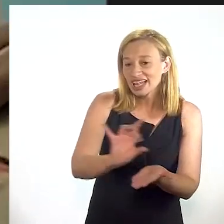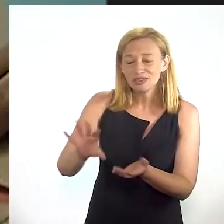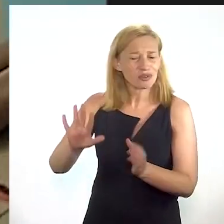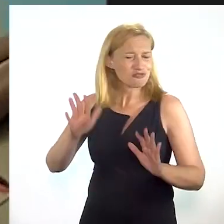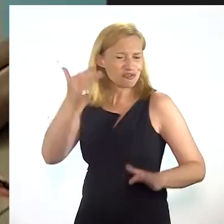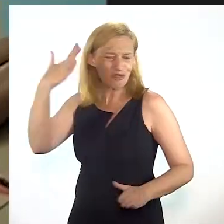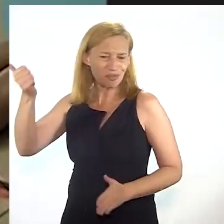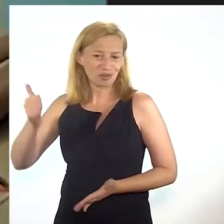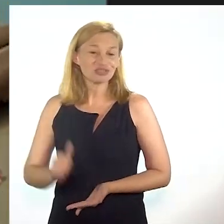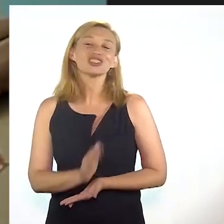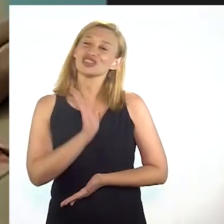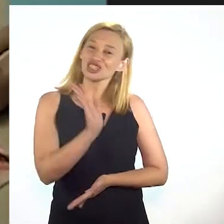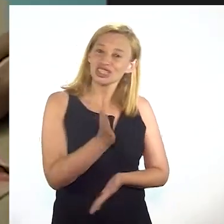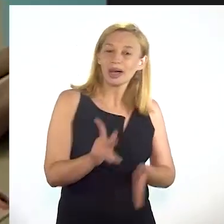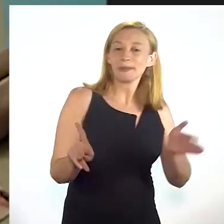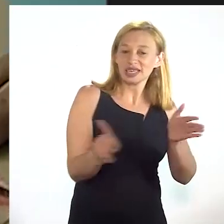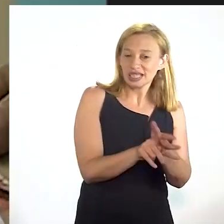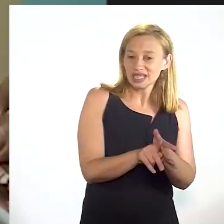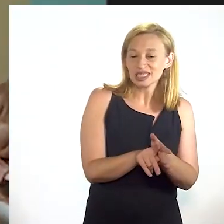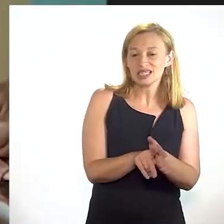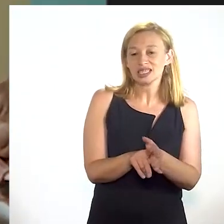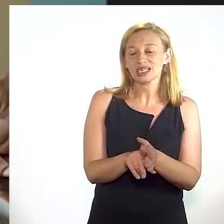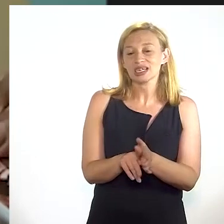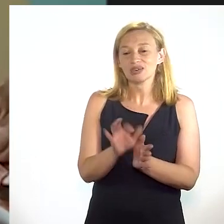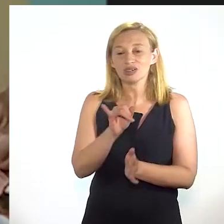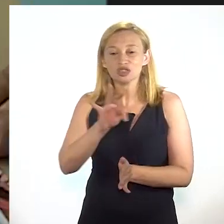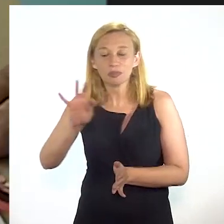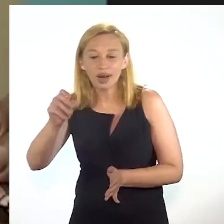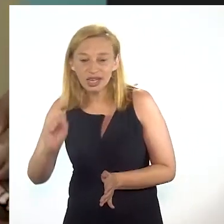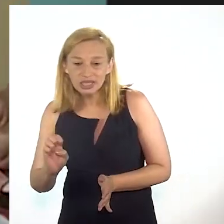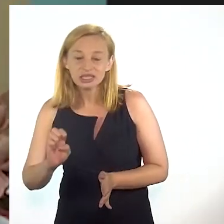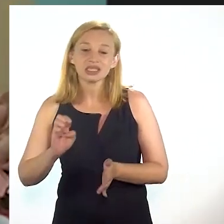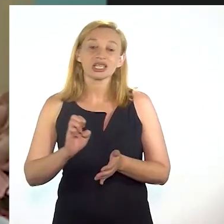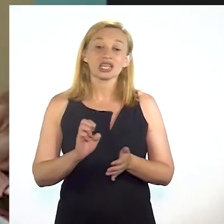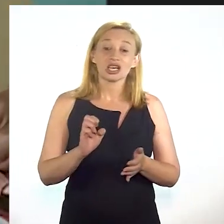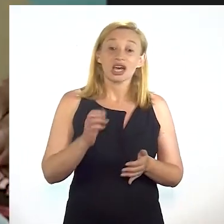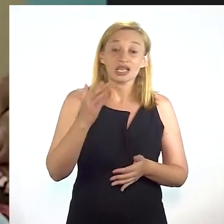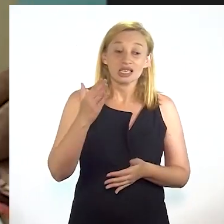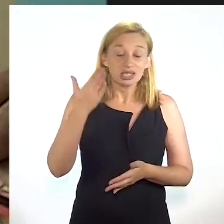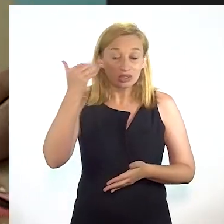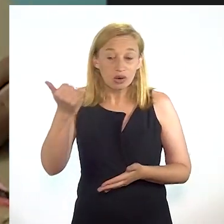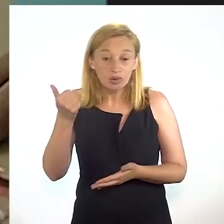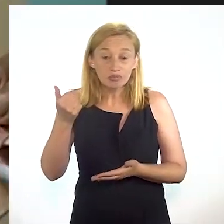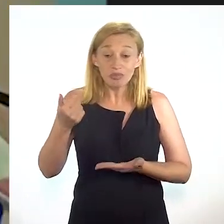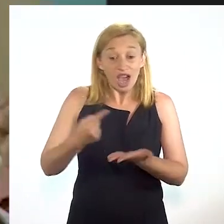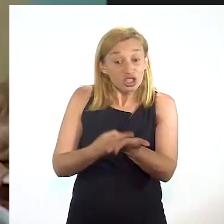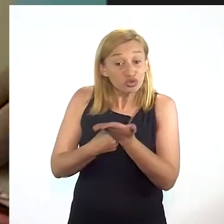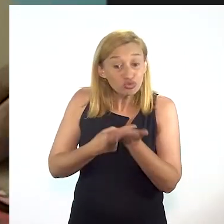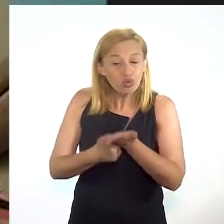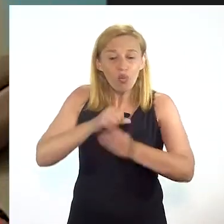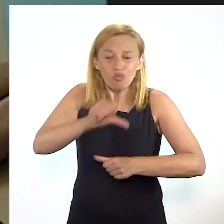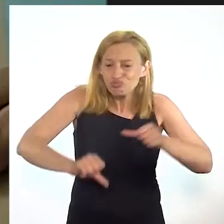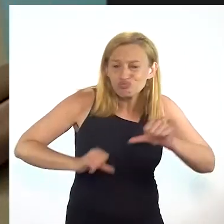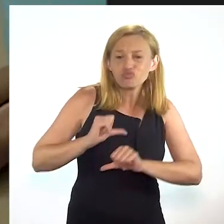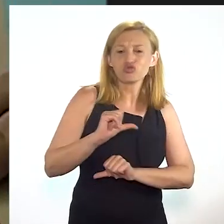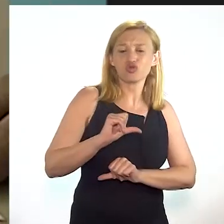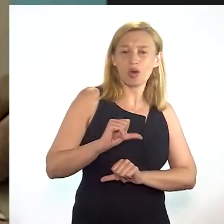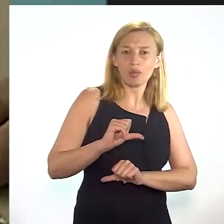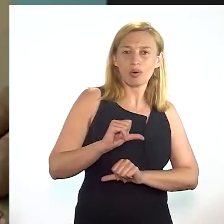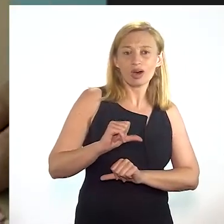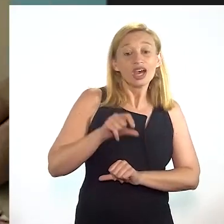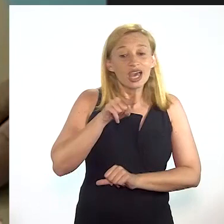E foi um sucesso. E como eu já fazia parte da Asplande, quando a Asplande soube disso, ela me ajudou a